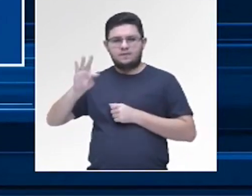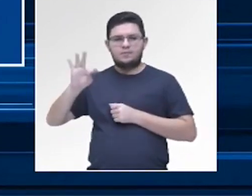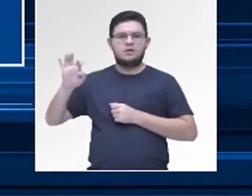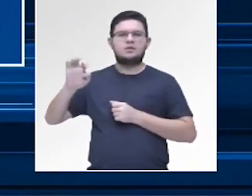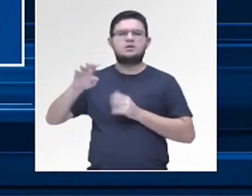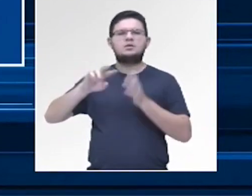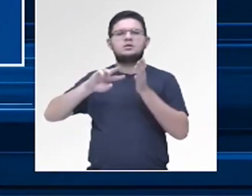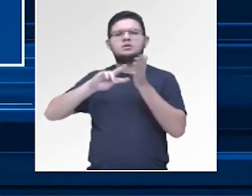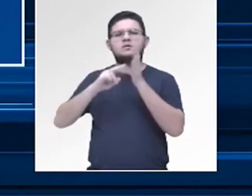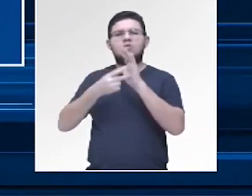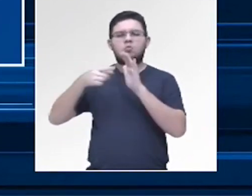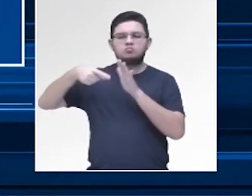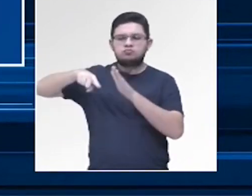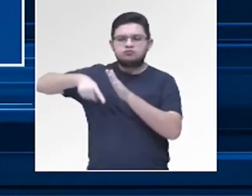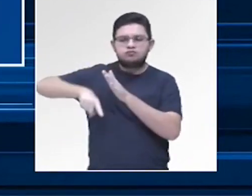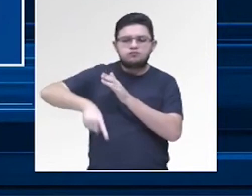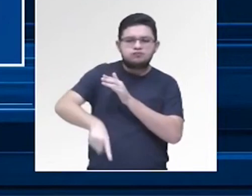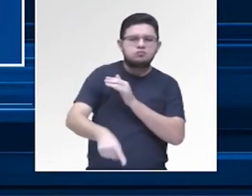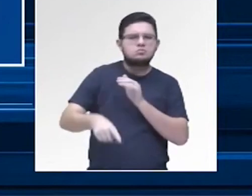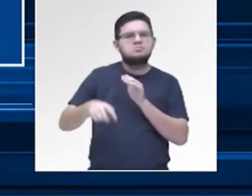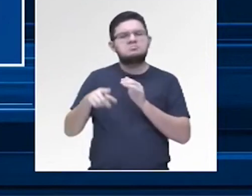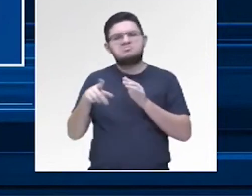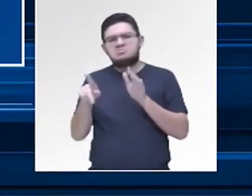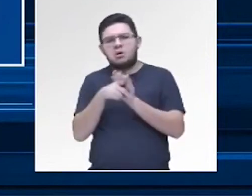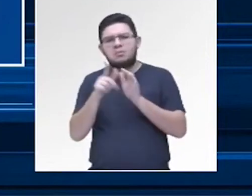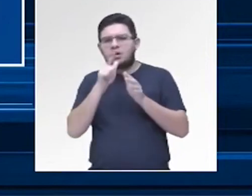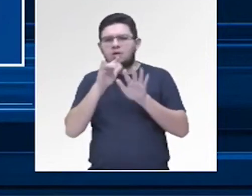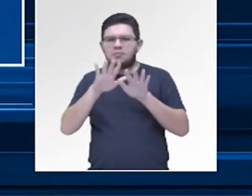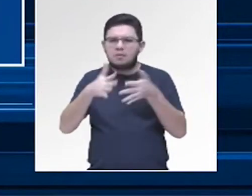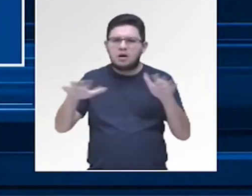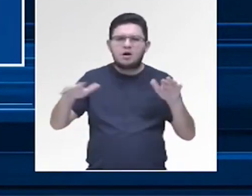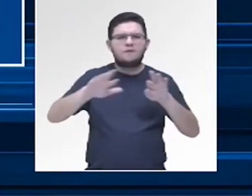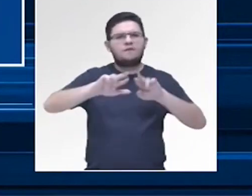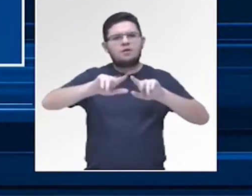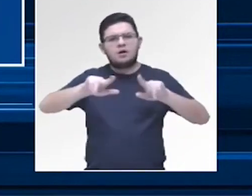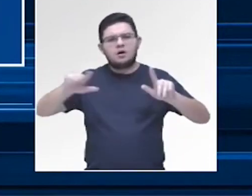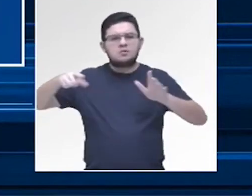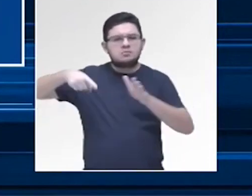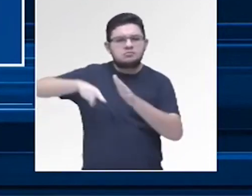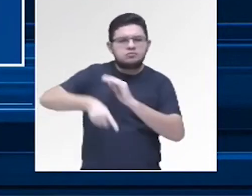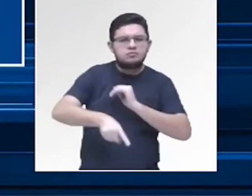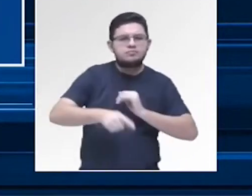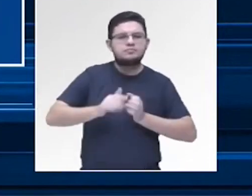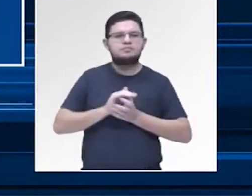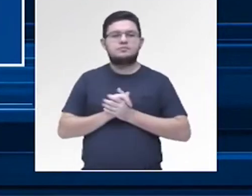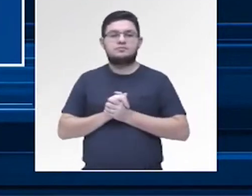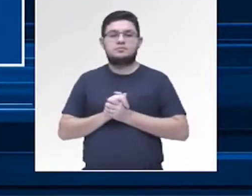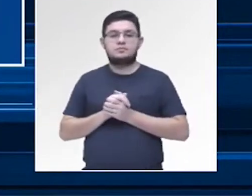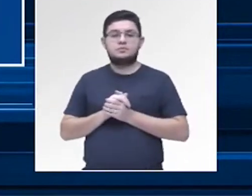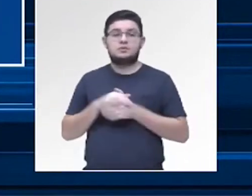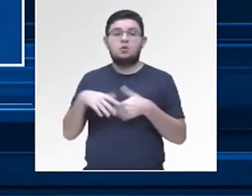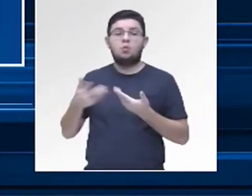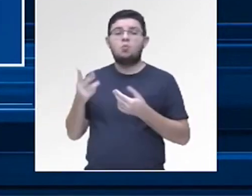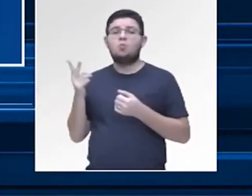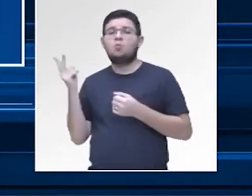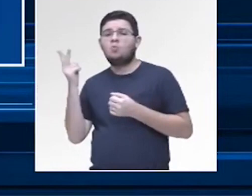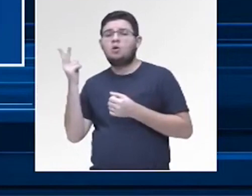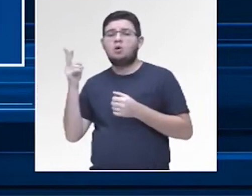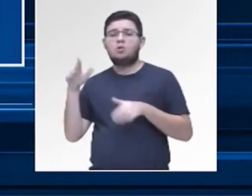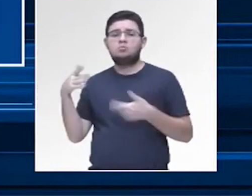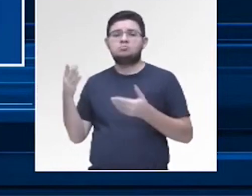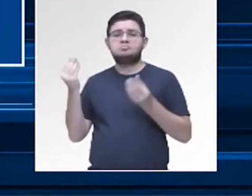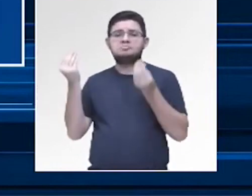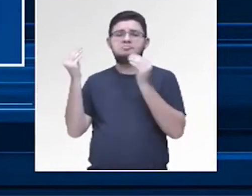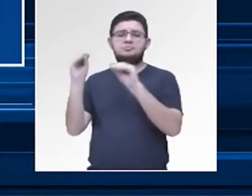coisas que vai lá para baixo, tá bom? Então, the deepest, o mais profundo, the highest, o mais alto, o mais elevado. Denali